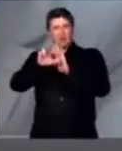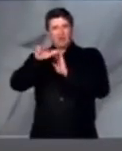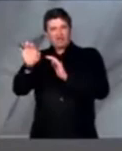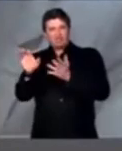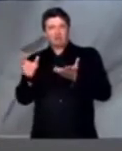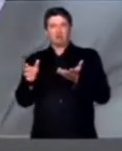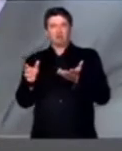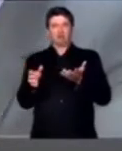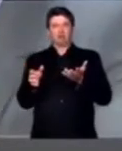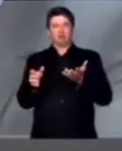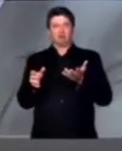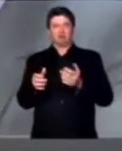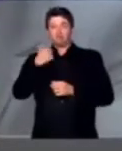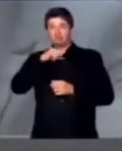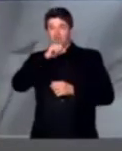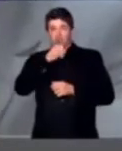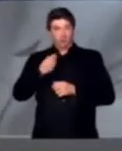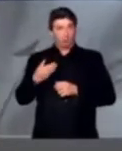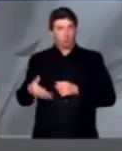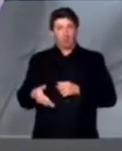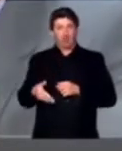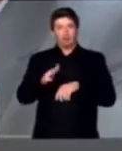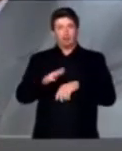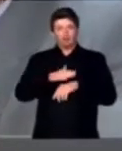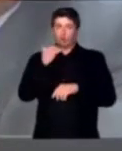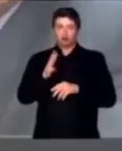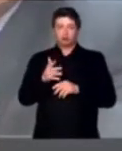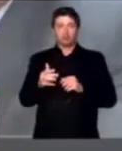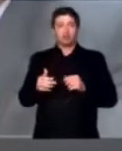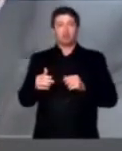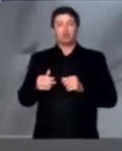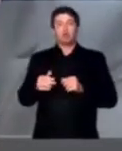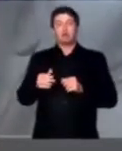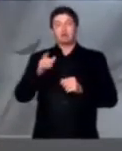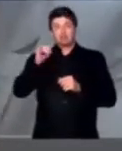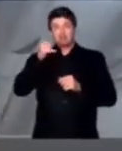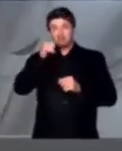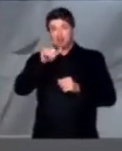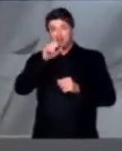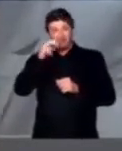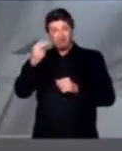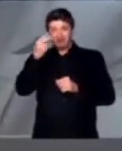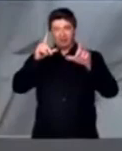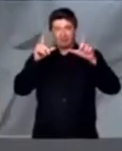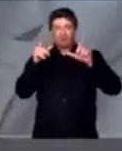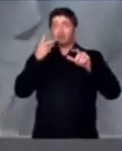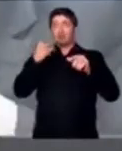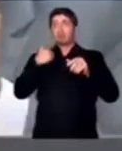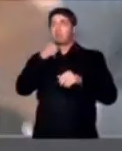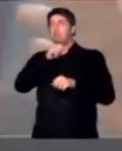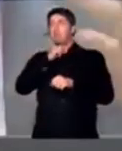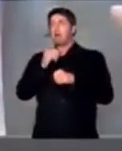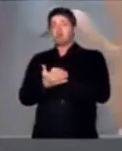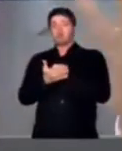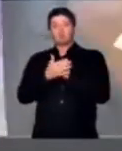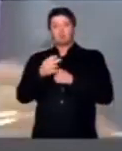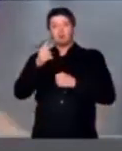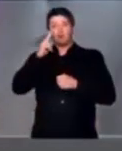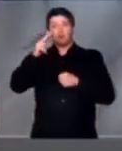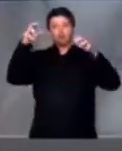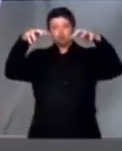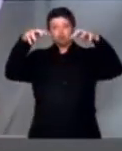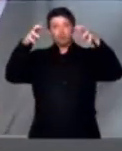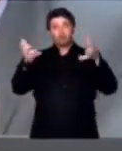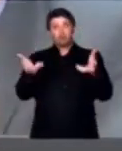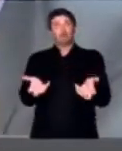Minha mãe não está mais aqui. Se estivesse me vendo na televisão, eu diria: mamãe, me acorde. Eu só falto ver chover para cima, porque o